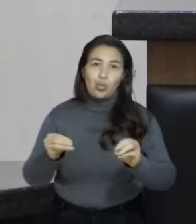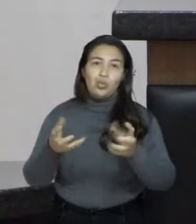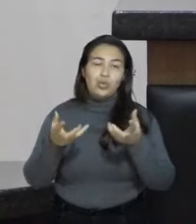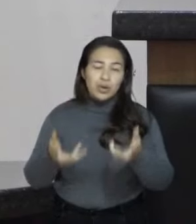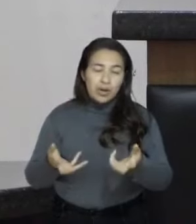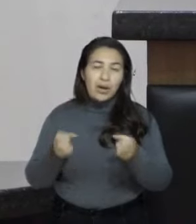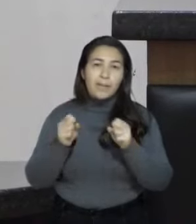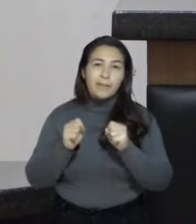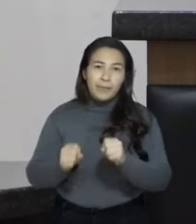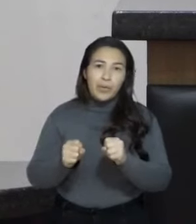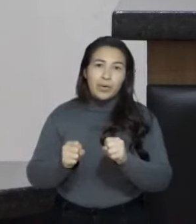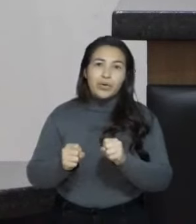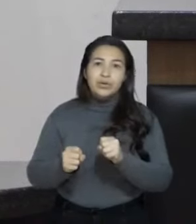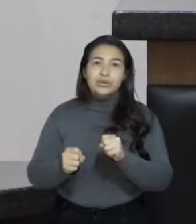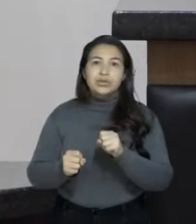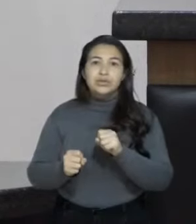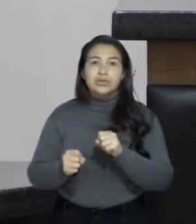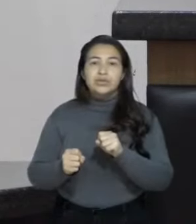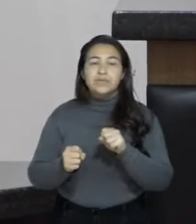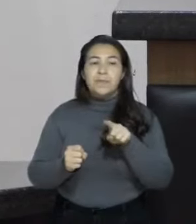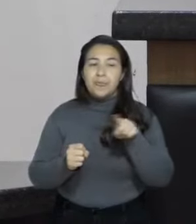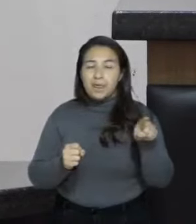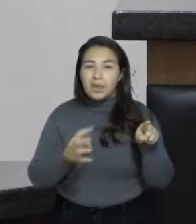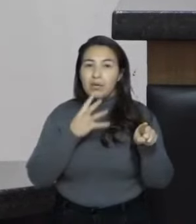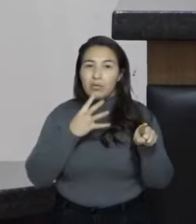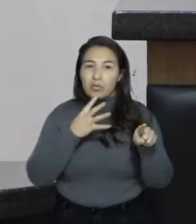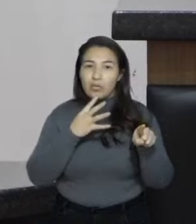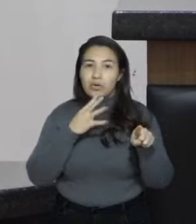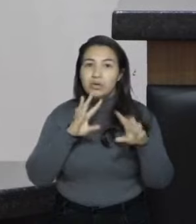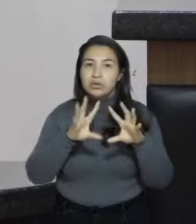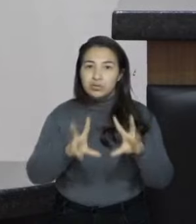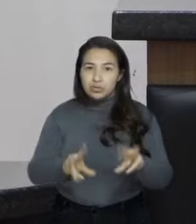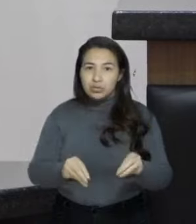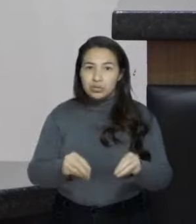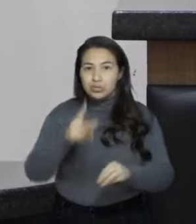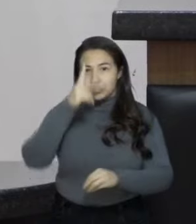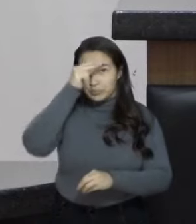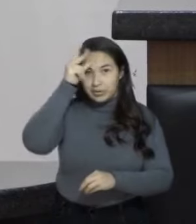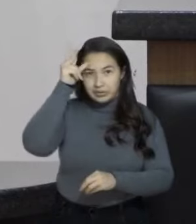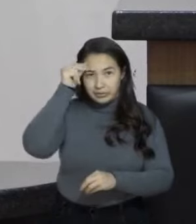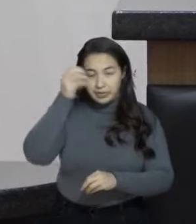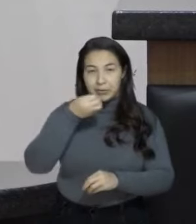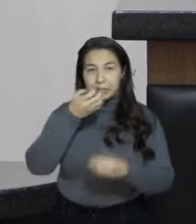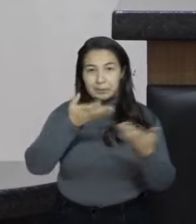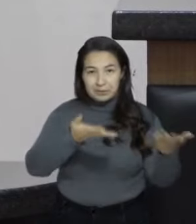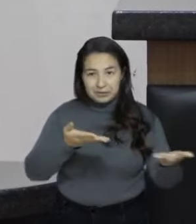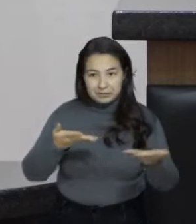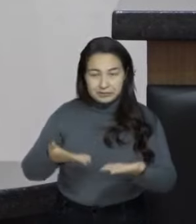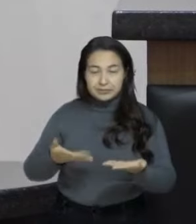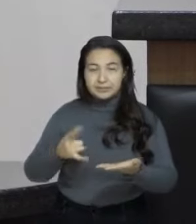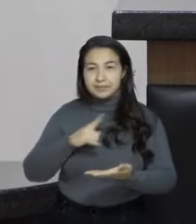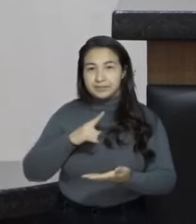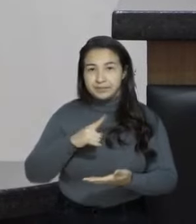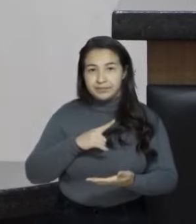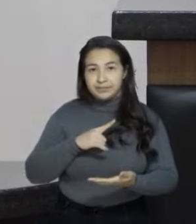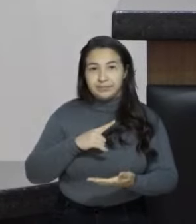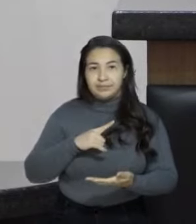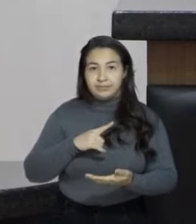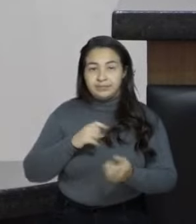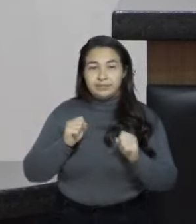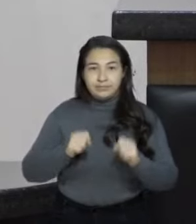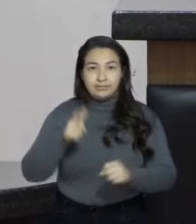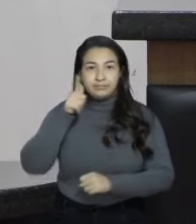recebidos pelos 15 prefeitos pelos vice-prefeitos e pelas primeiras delas então serão todos muito bem-vindos e com certeza terão a oportunidade